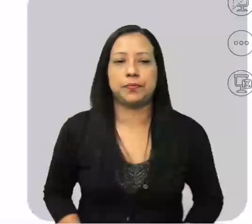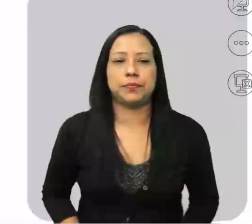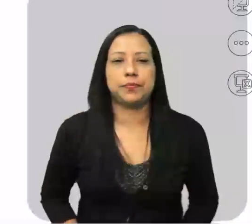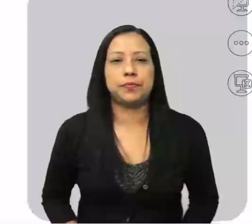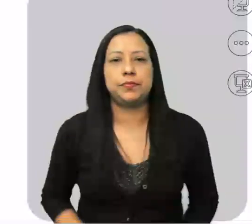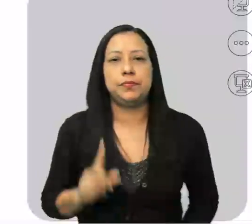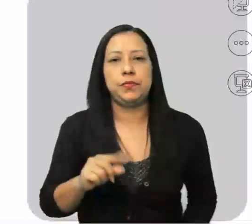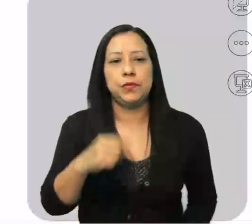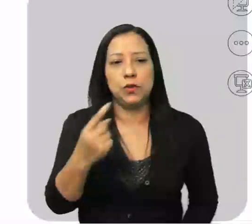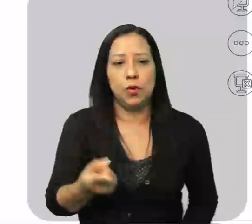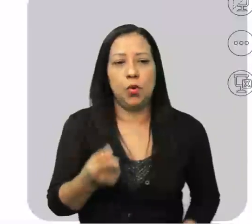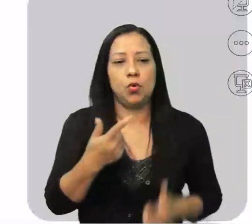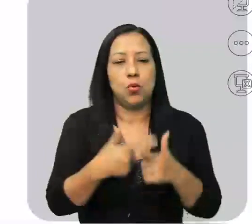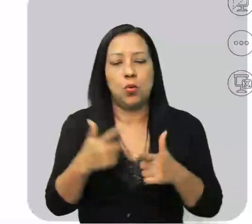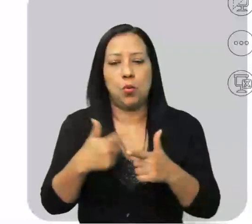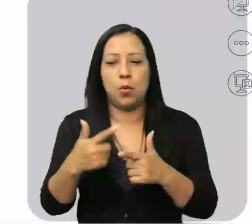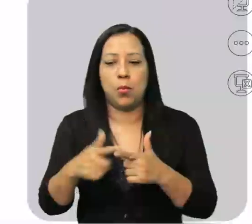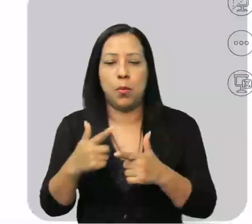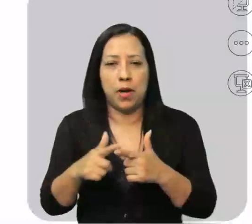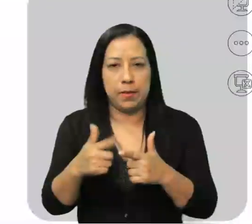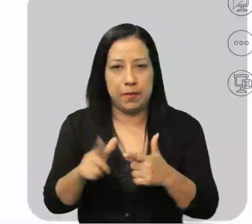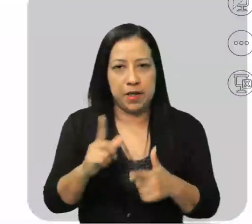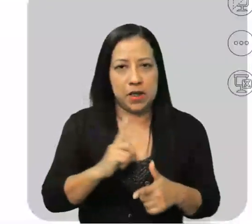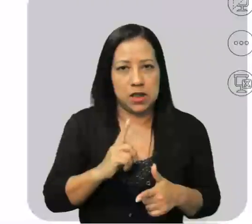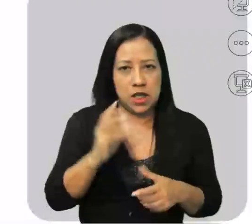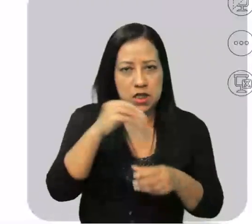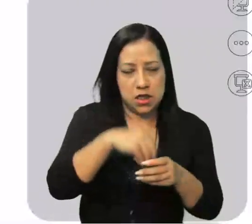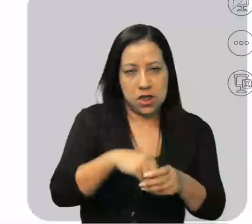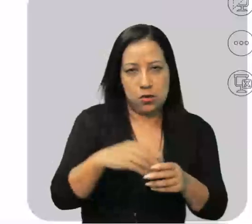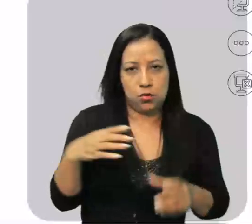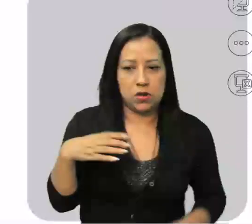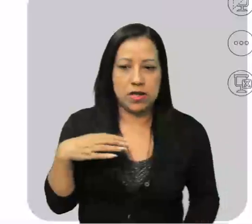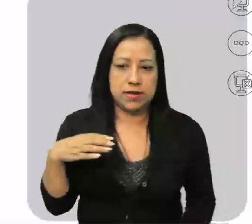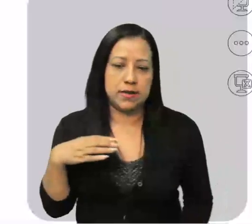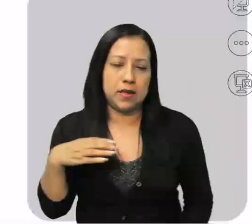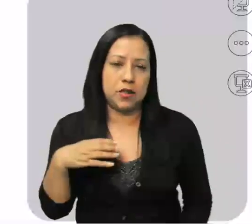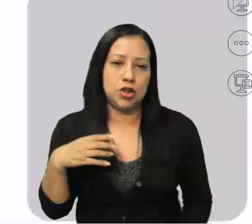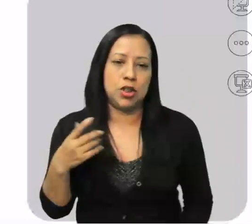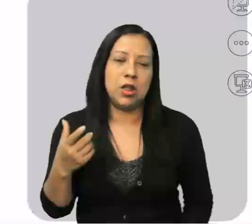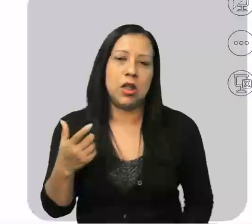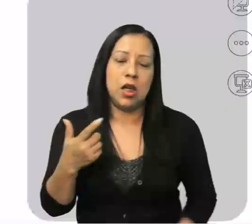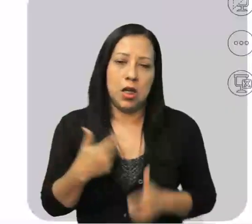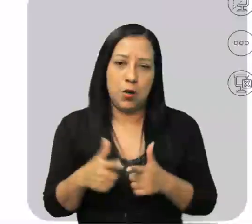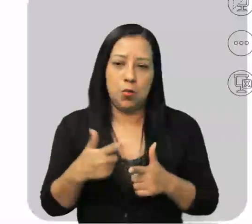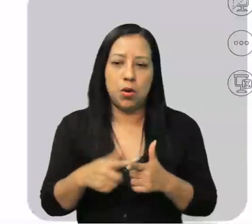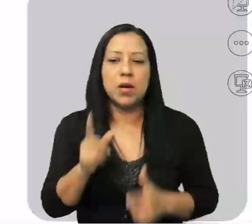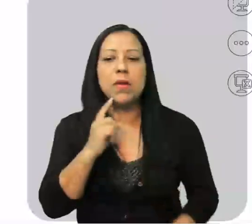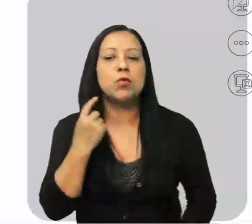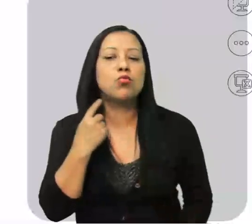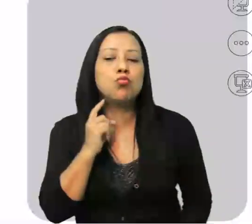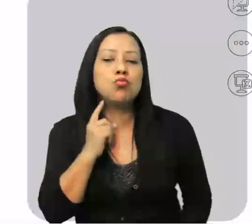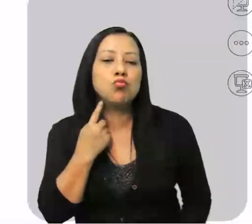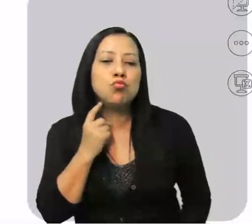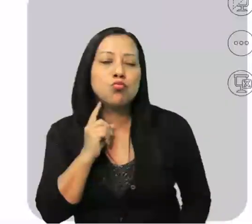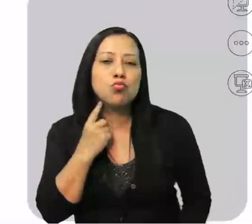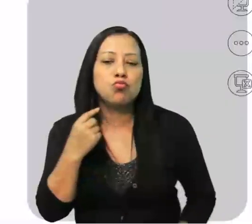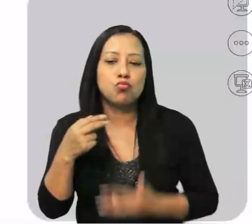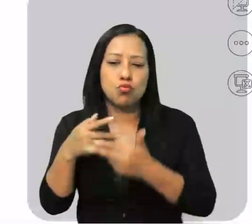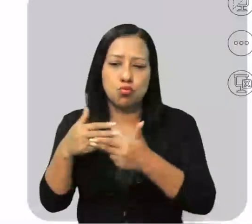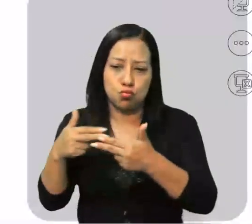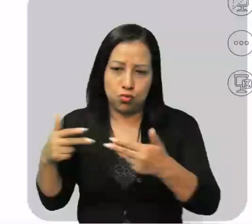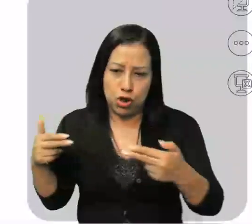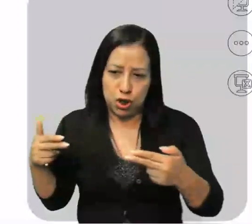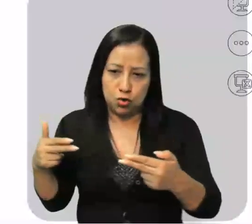números. Vamos lá, continuando. Outro problema que a gente tem, galera, nas grandes cidades, é a